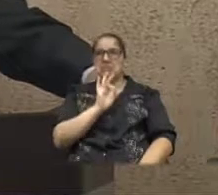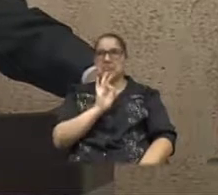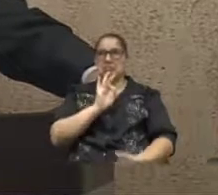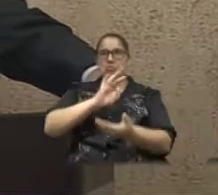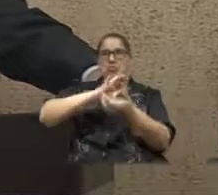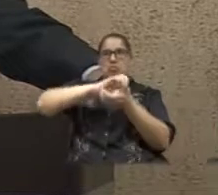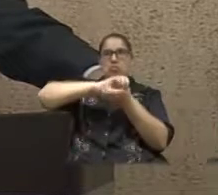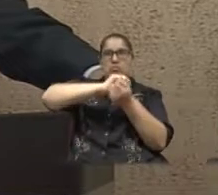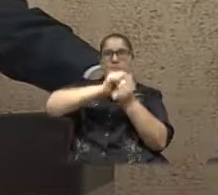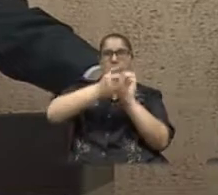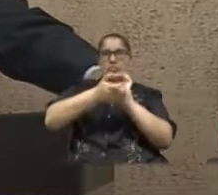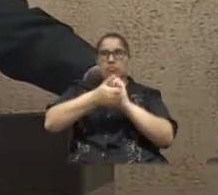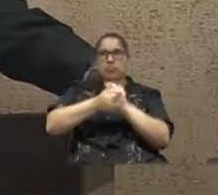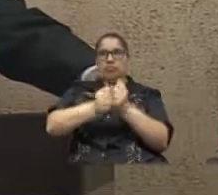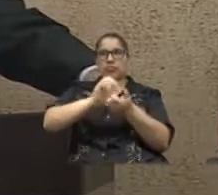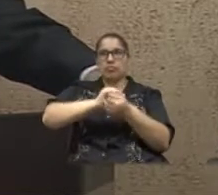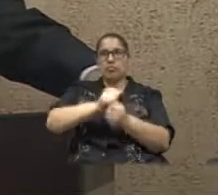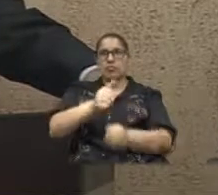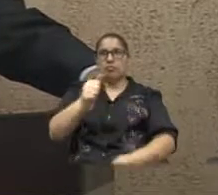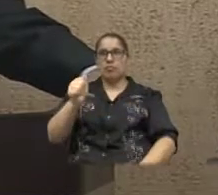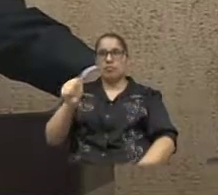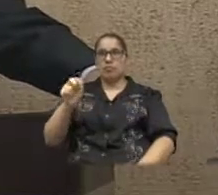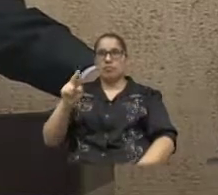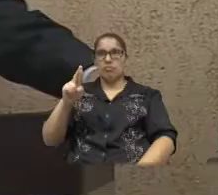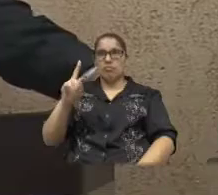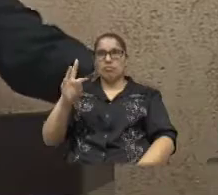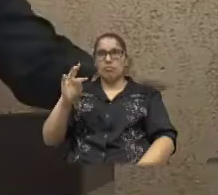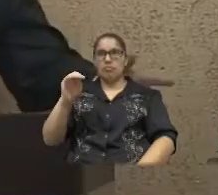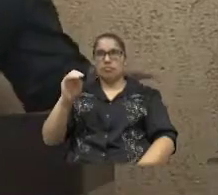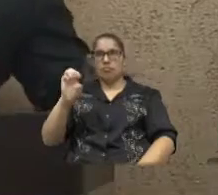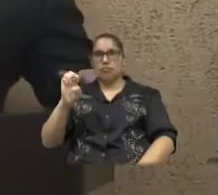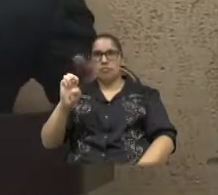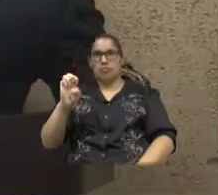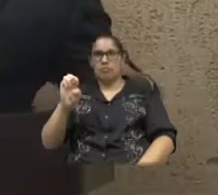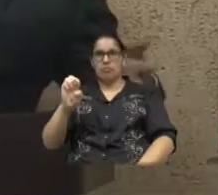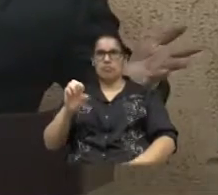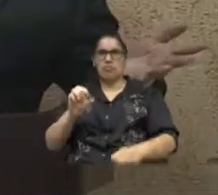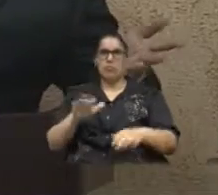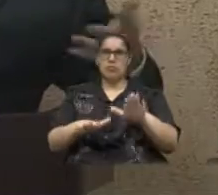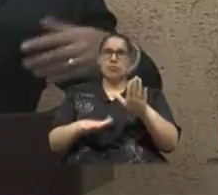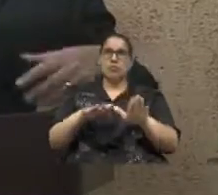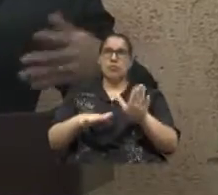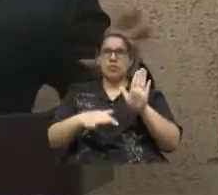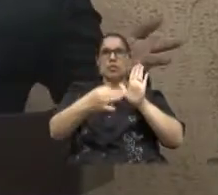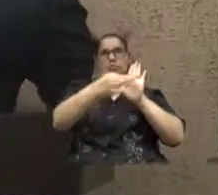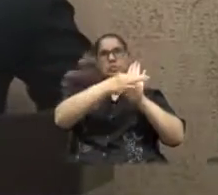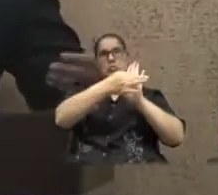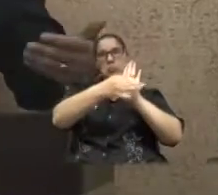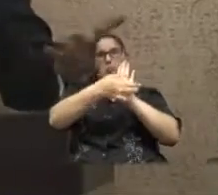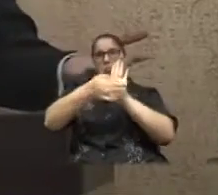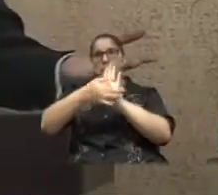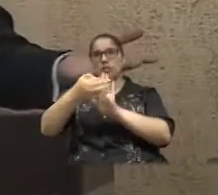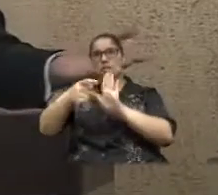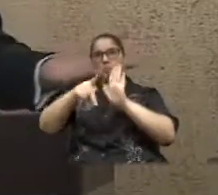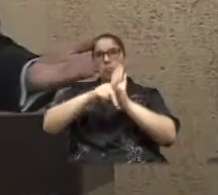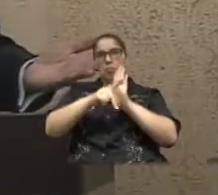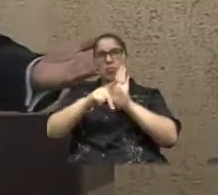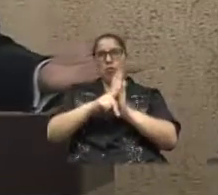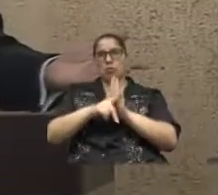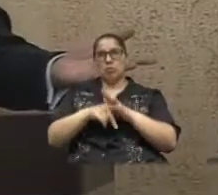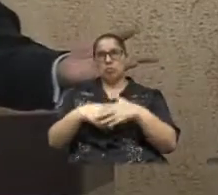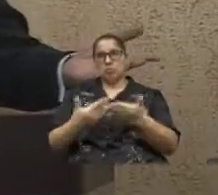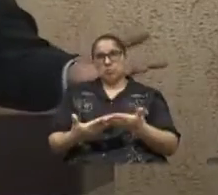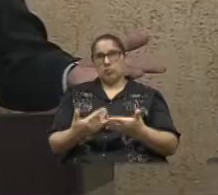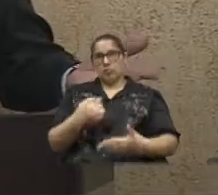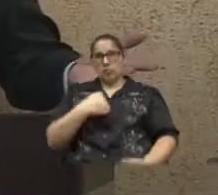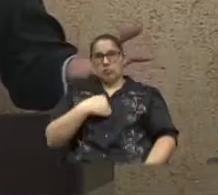arte ela é da pessoa. De repente o que a pessoa acha que é arte, o outro acha que não é. Eu, por exemplo, eu já